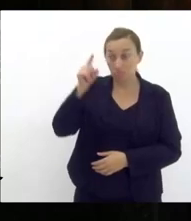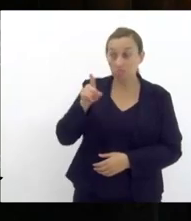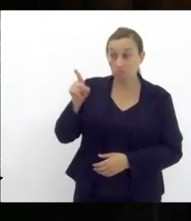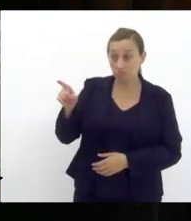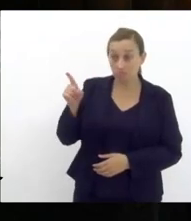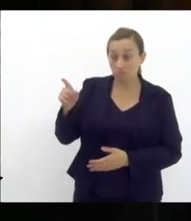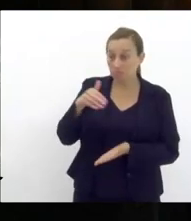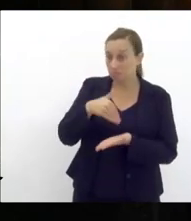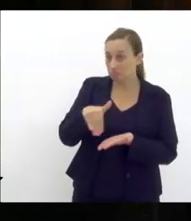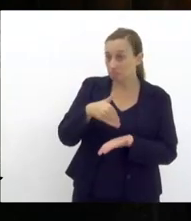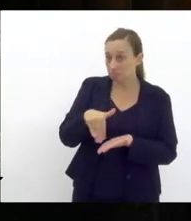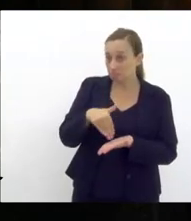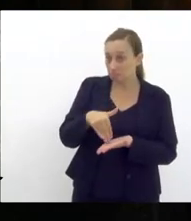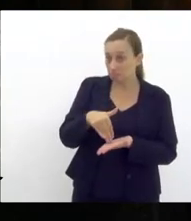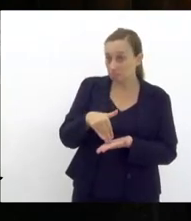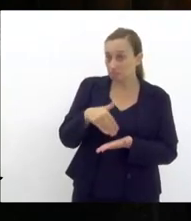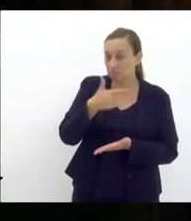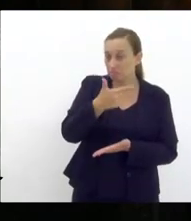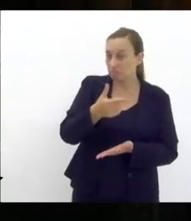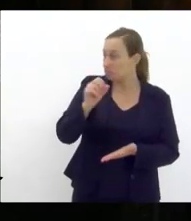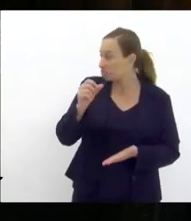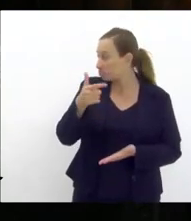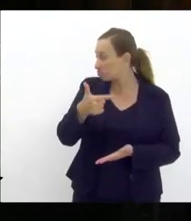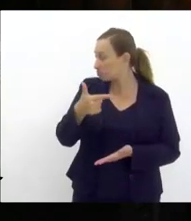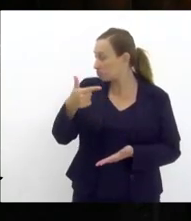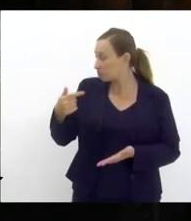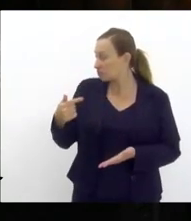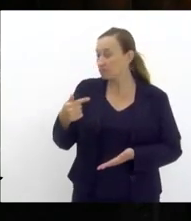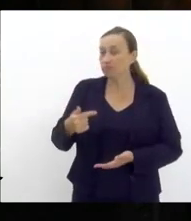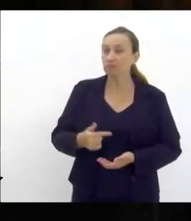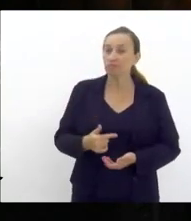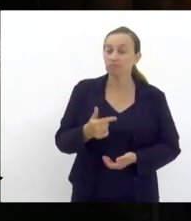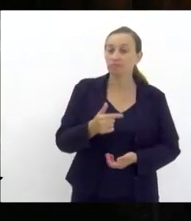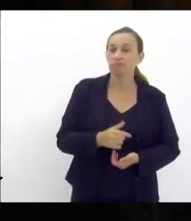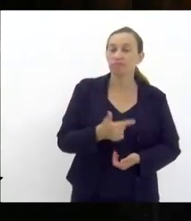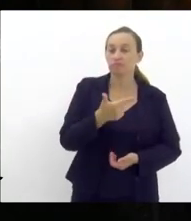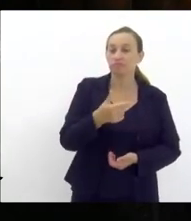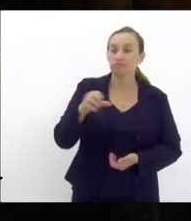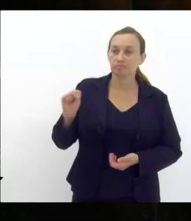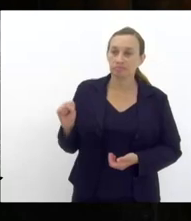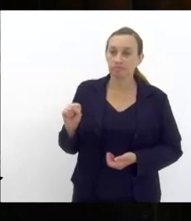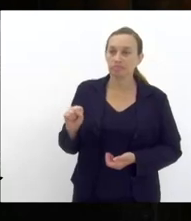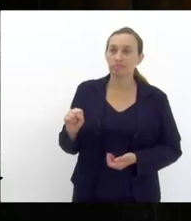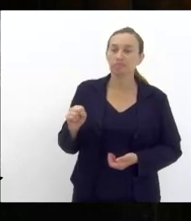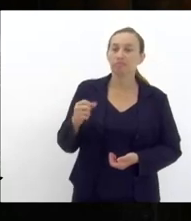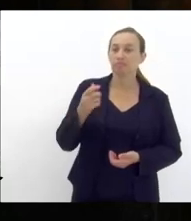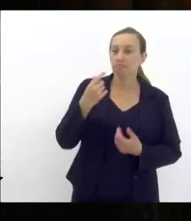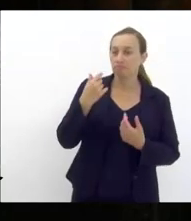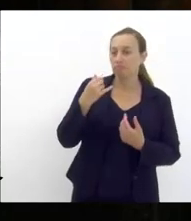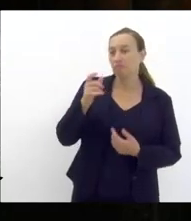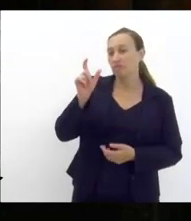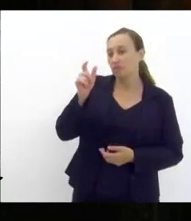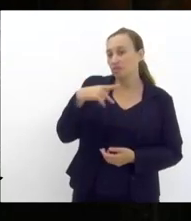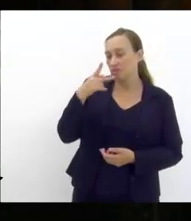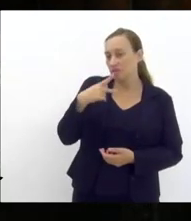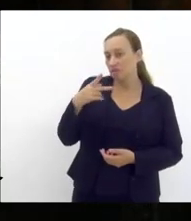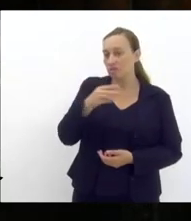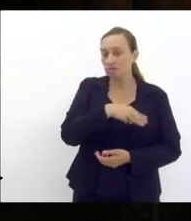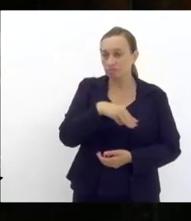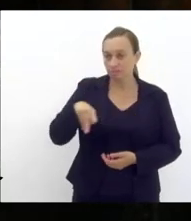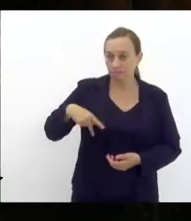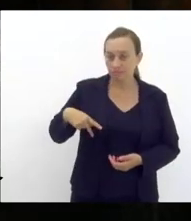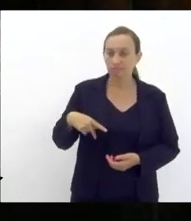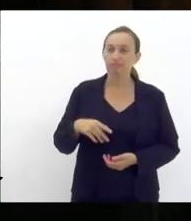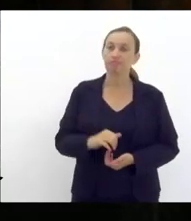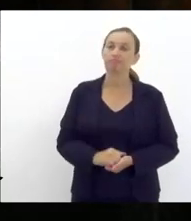nessa secretaria em 2017 para 2018 disse o delator ao Ministério Público do Rio